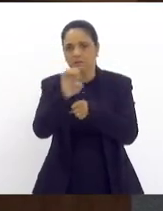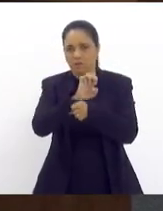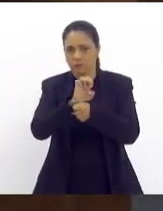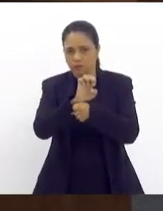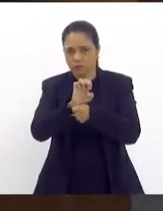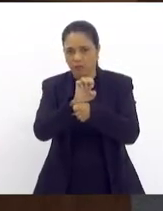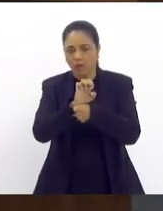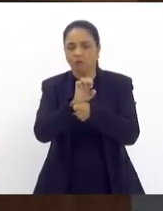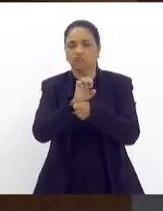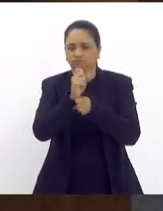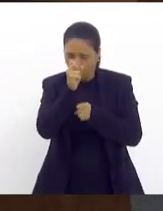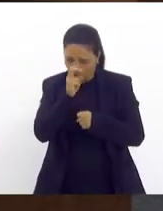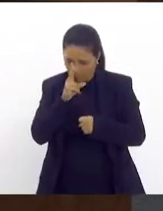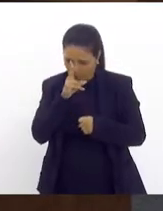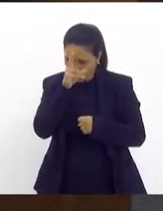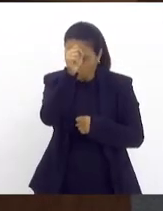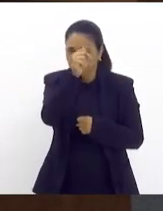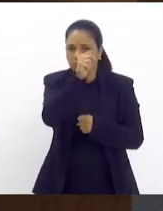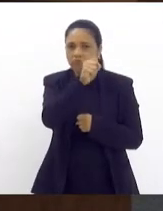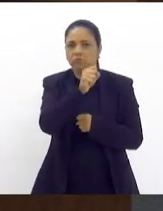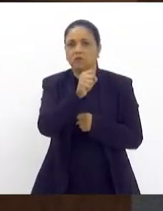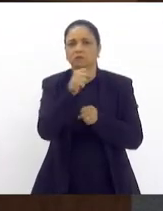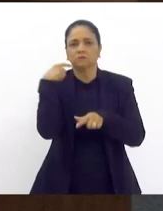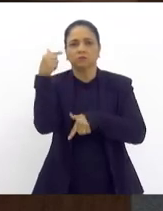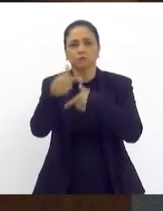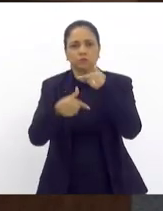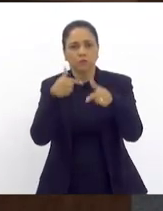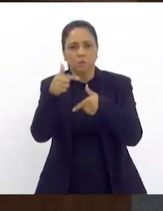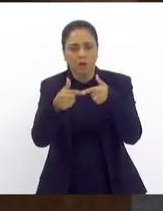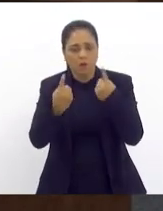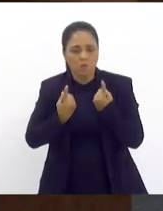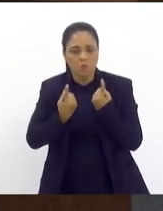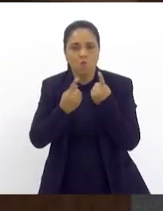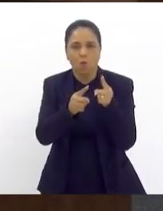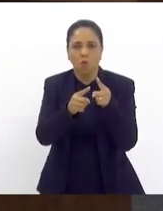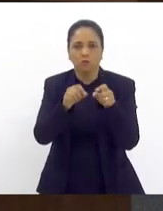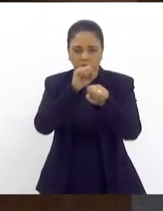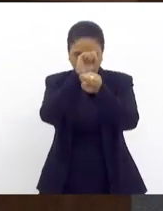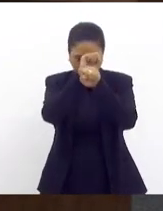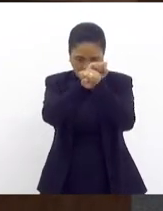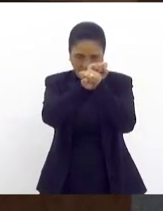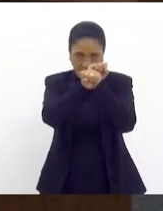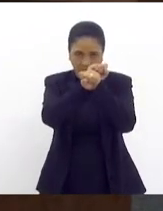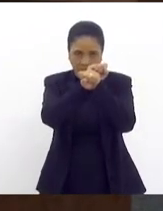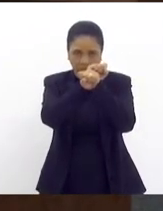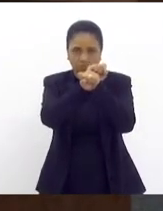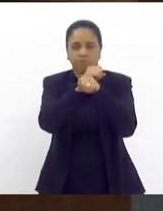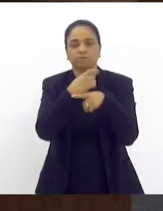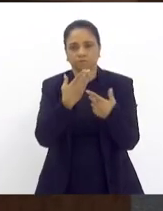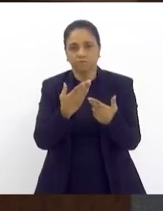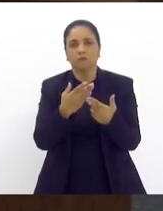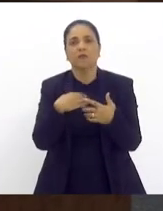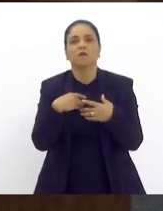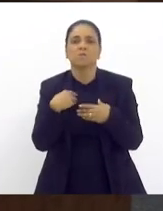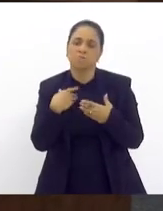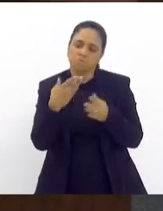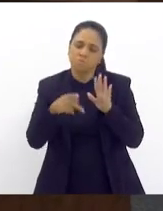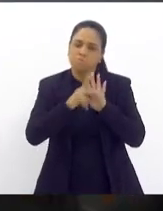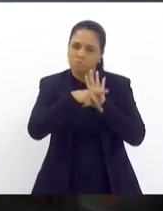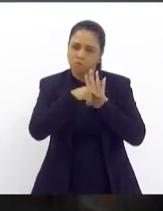que fortalecem o trabalho o combate ao trabalho escravo projeto que eu sei que é divórcio imenso